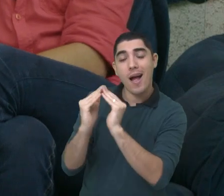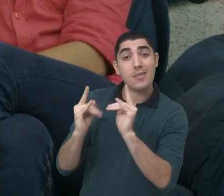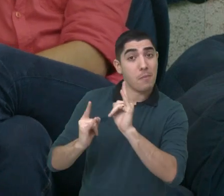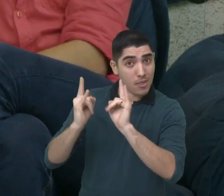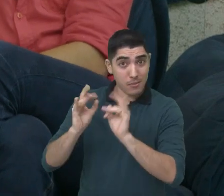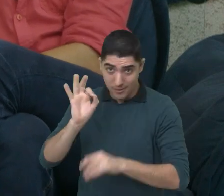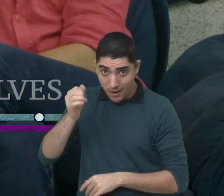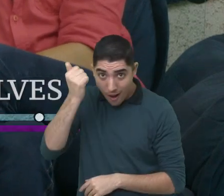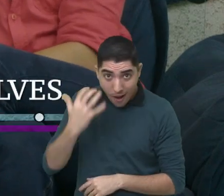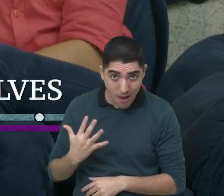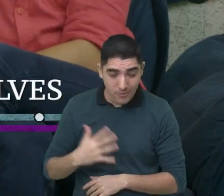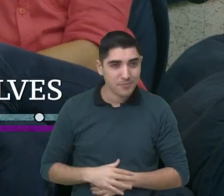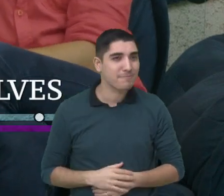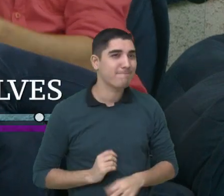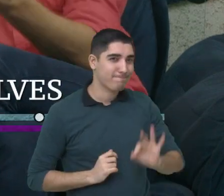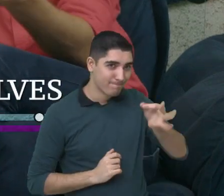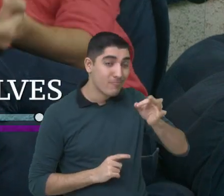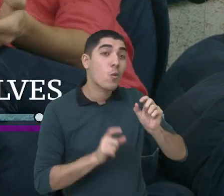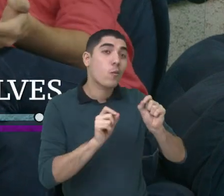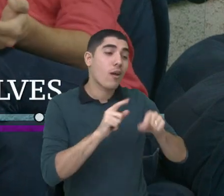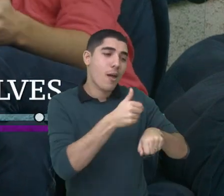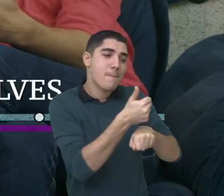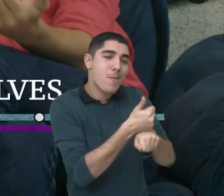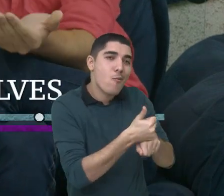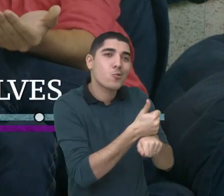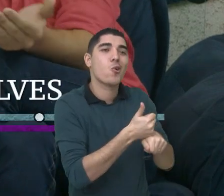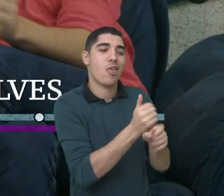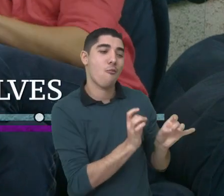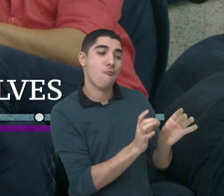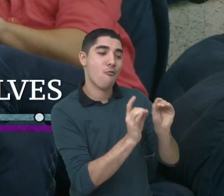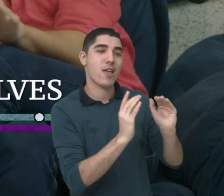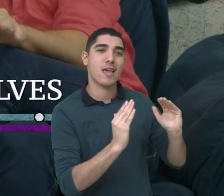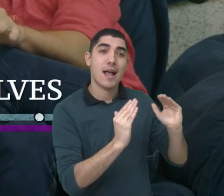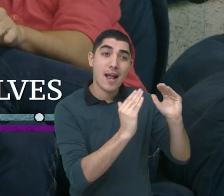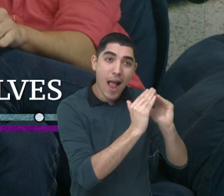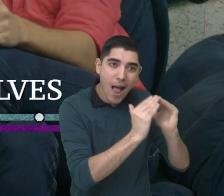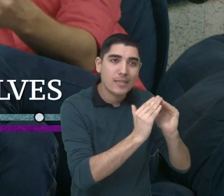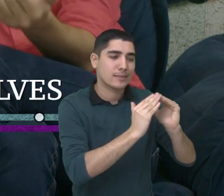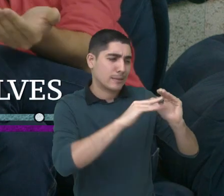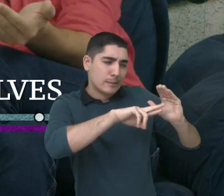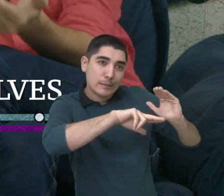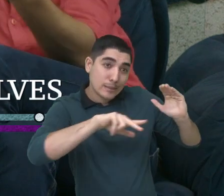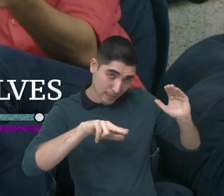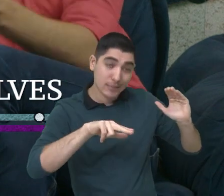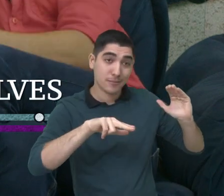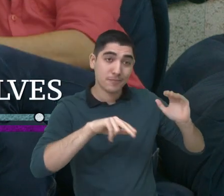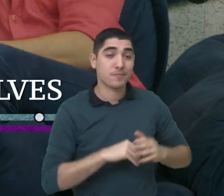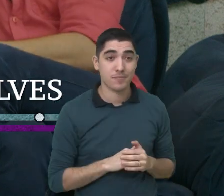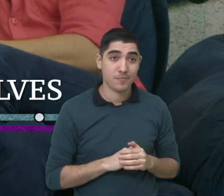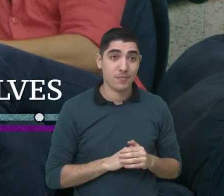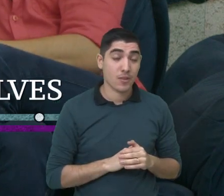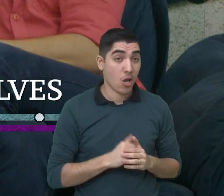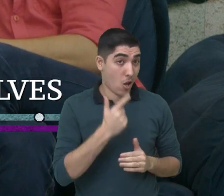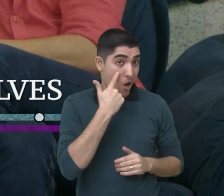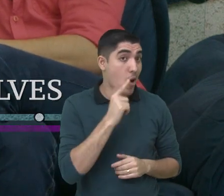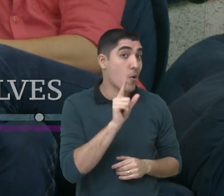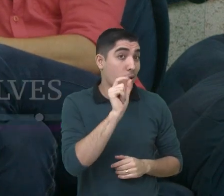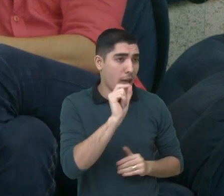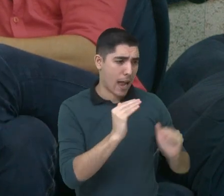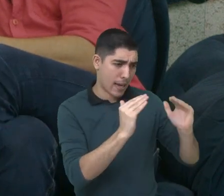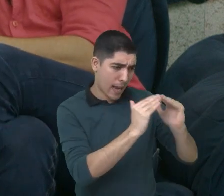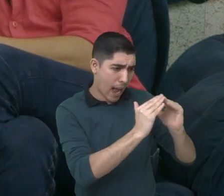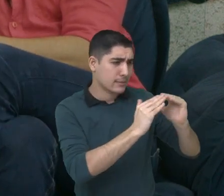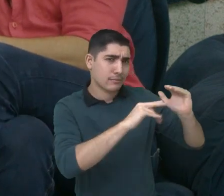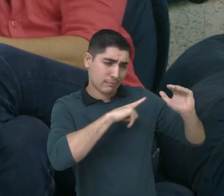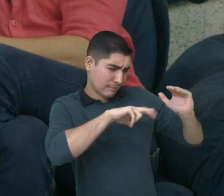Aleph? Exatamente, Adriane. Os corretores de imóveis são os responsáveis por toda a tramitação de compra ou aluguel de um imóvel. E olha, além